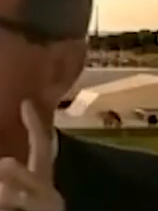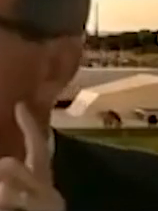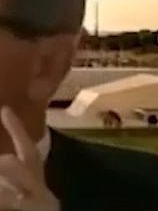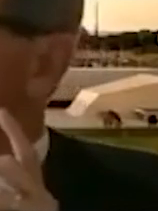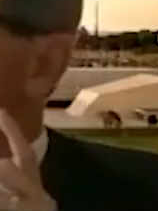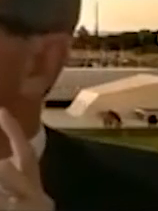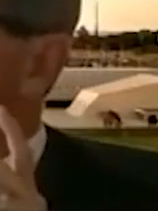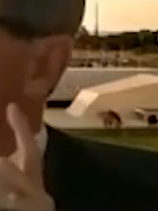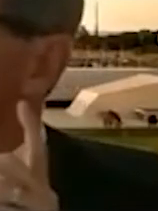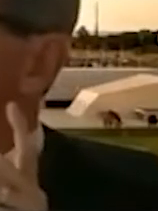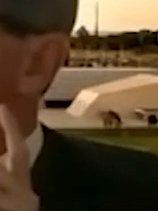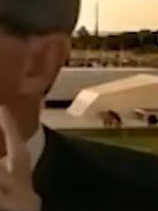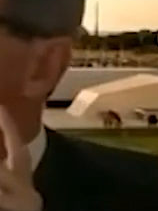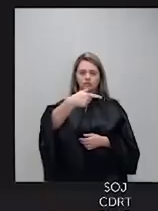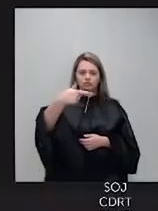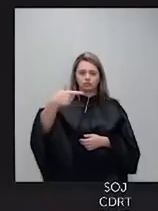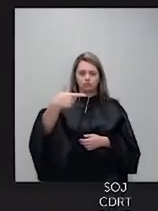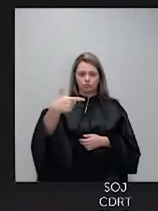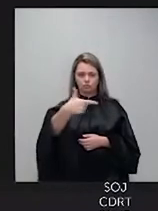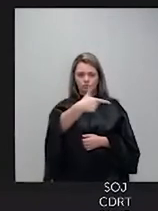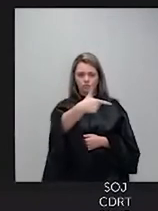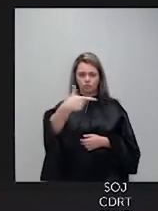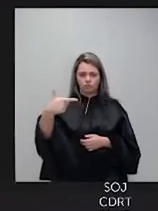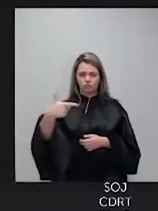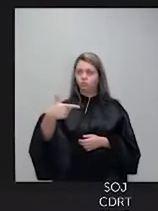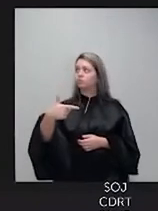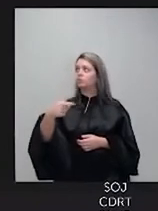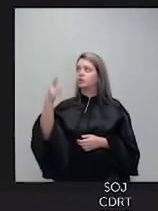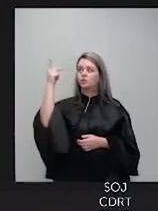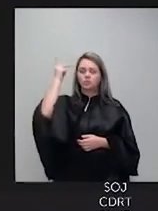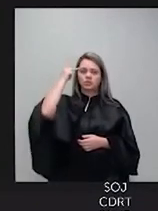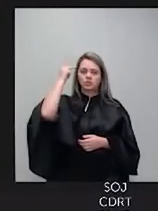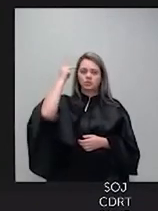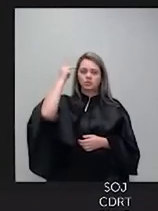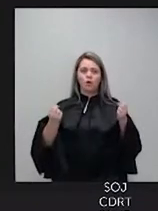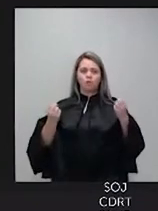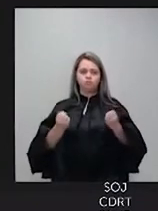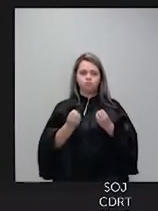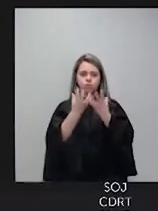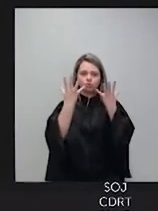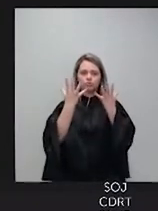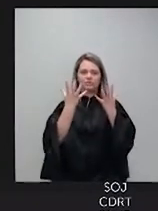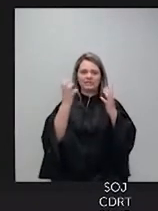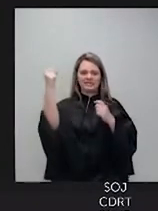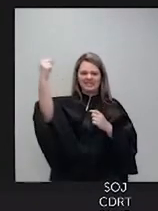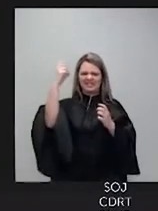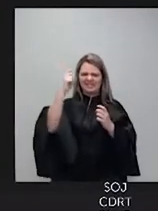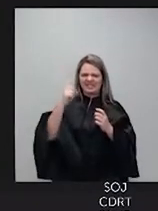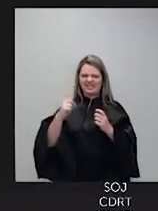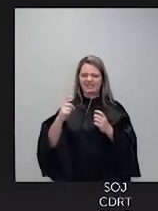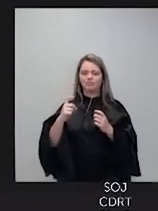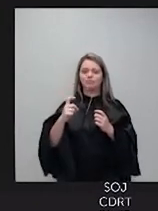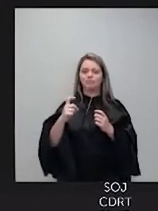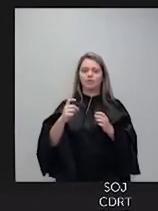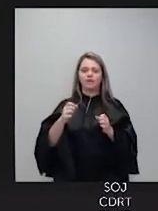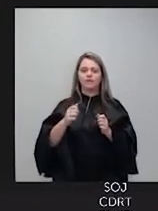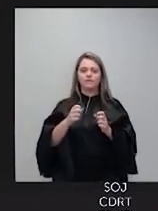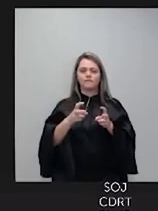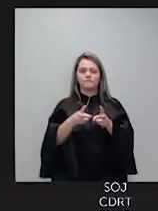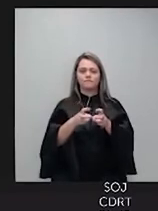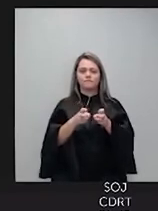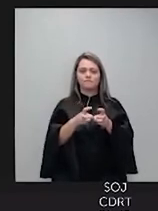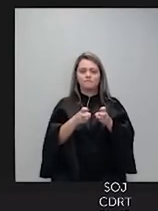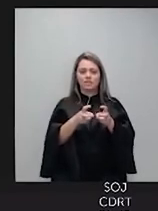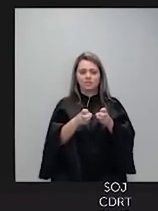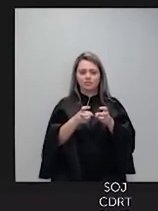relatora ministra Nancy Andrighi explicou que, além de o suposto ato de vandalismo não ter sido a única e exclusiva